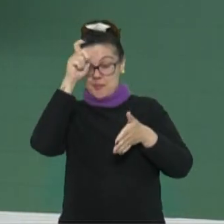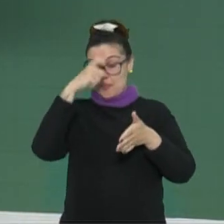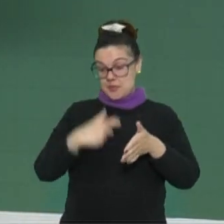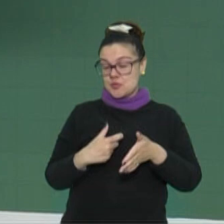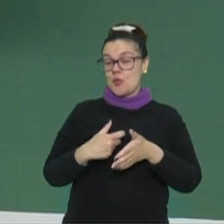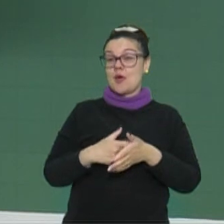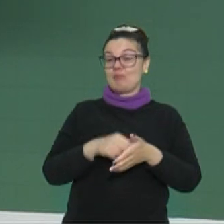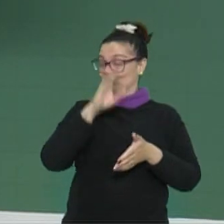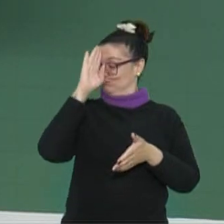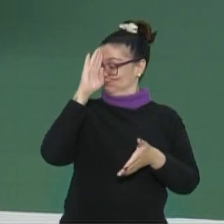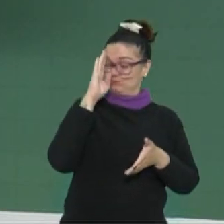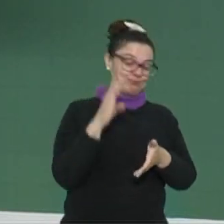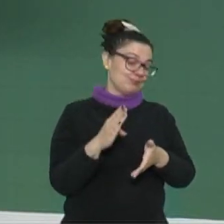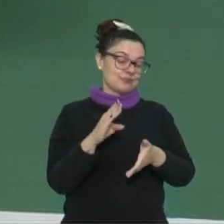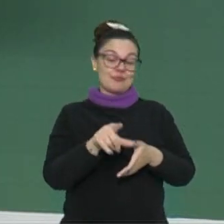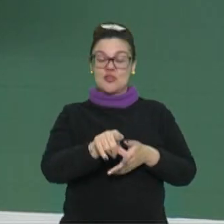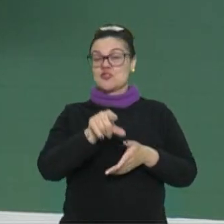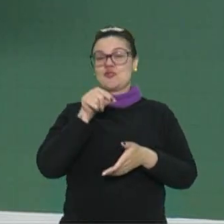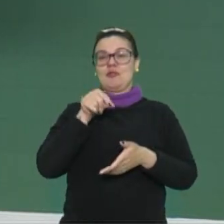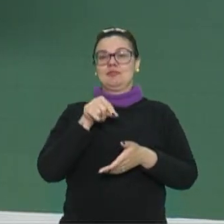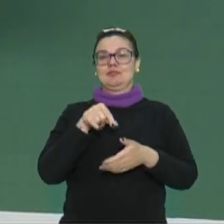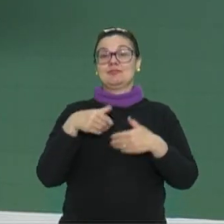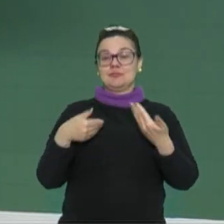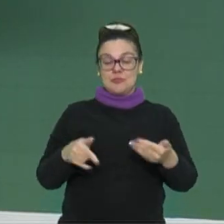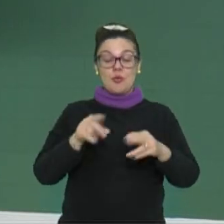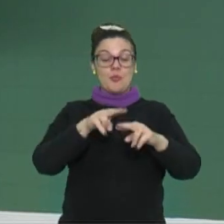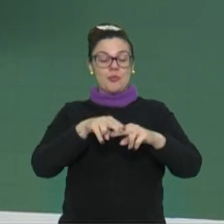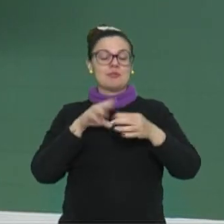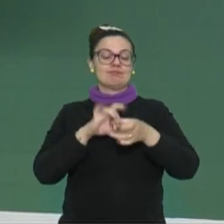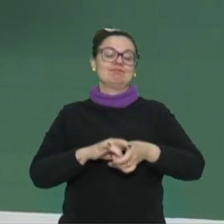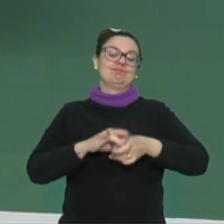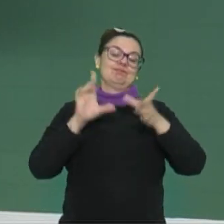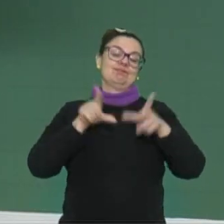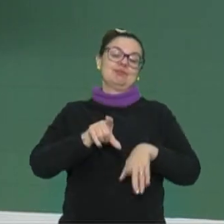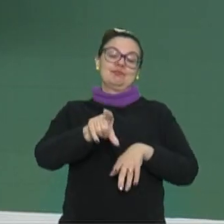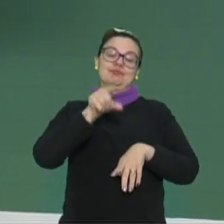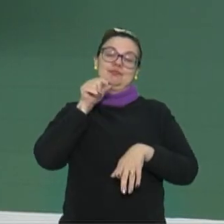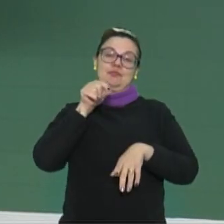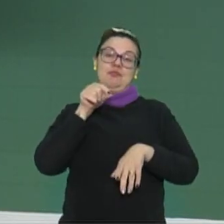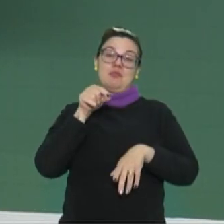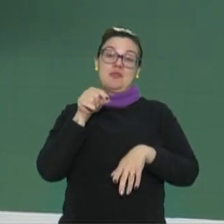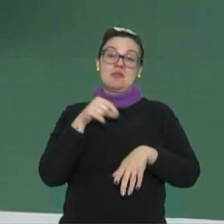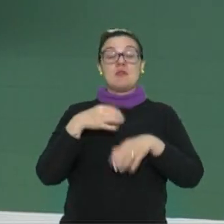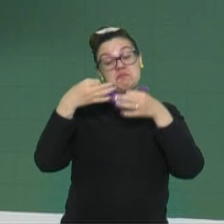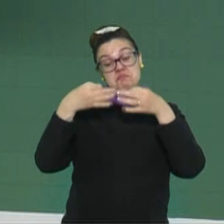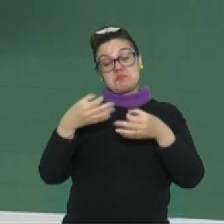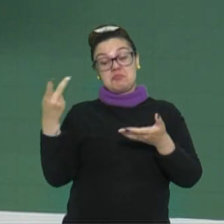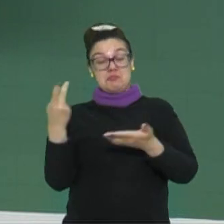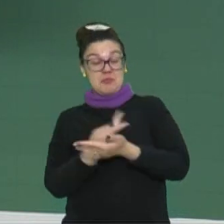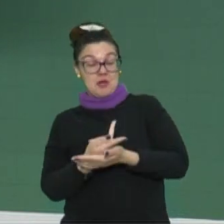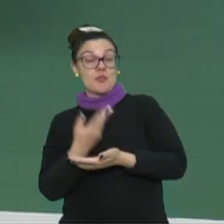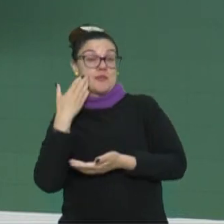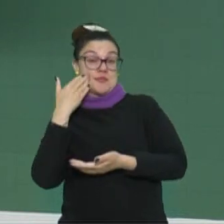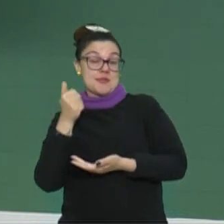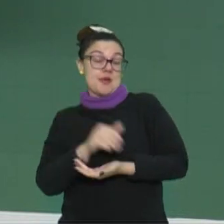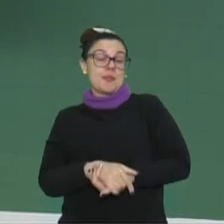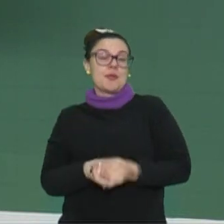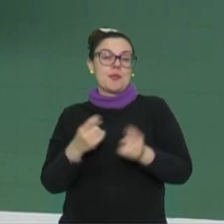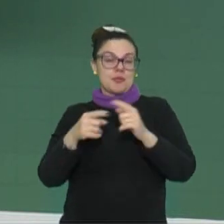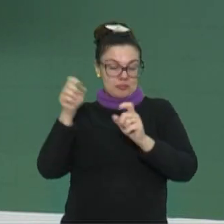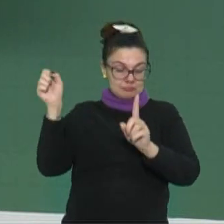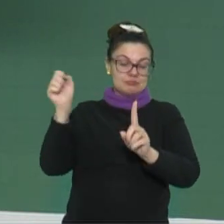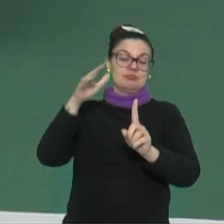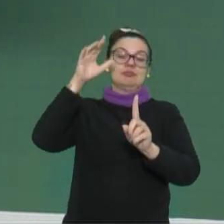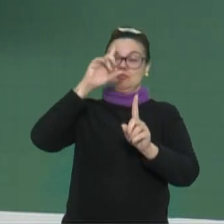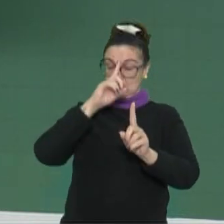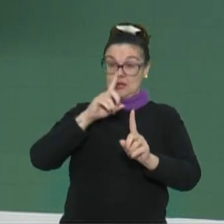direta naquilo que ele escolhe. Por isso o livre-arbítrio. Ele decide sobre o certo e o errado. Ele já sabe, porque ele foi iluminado por